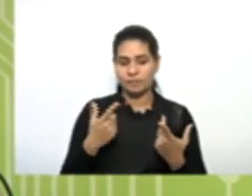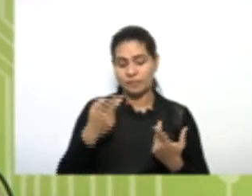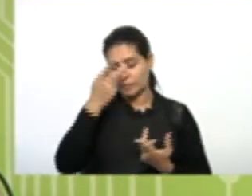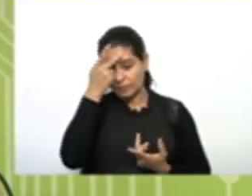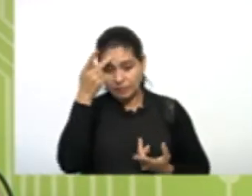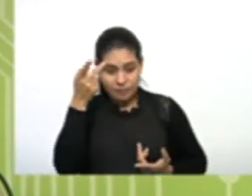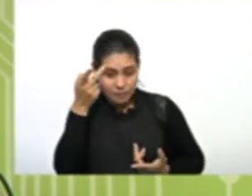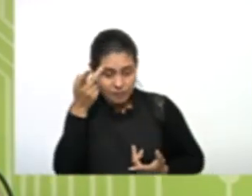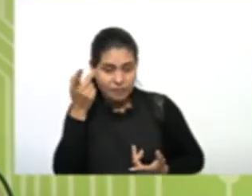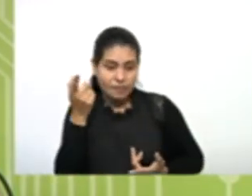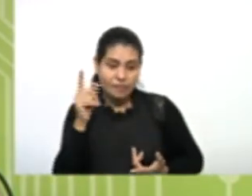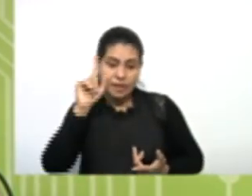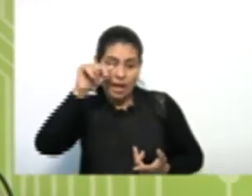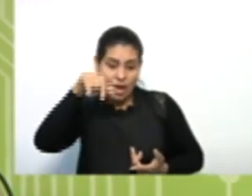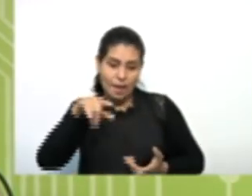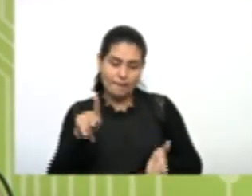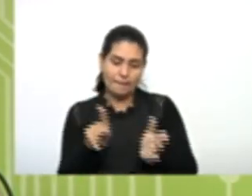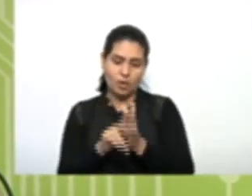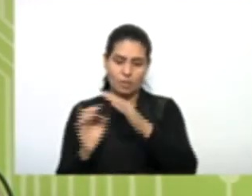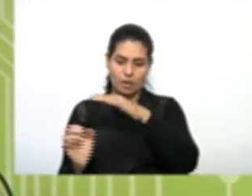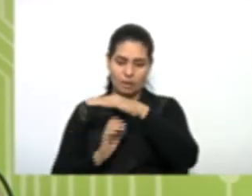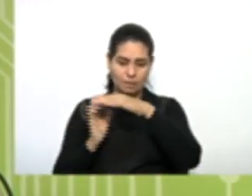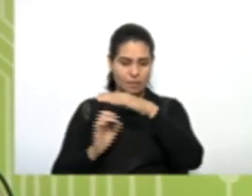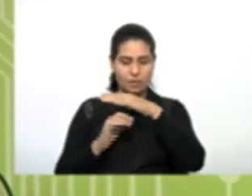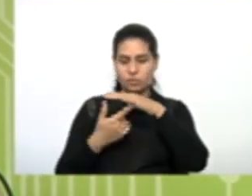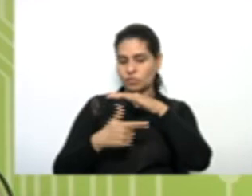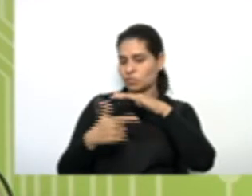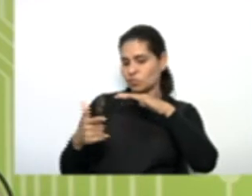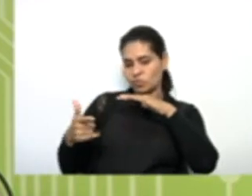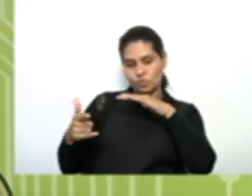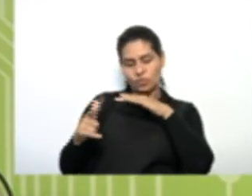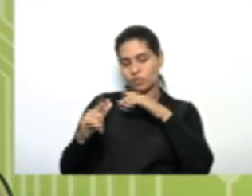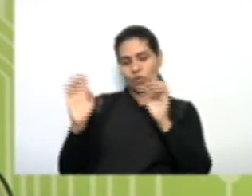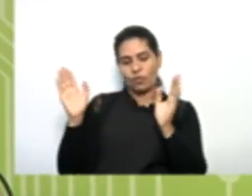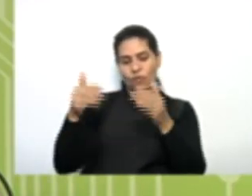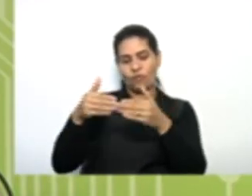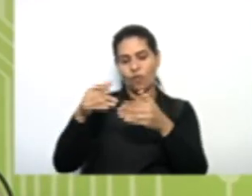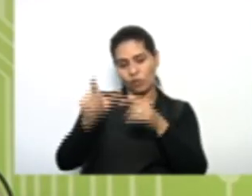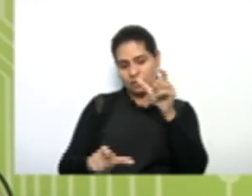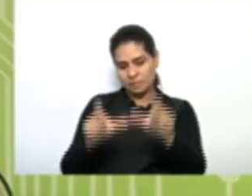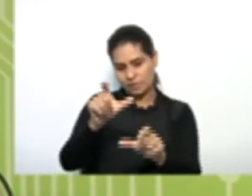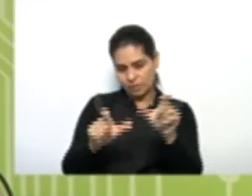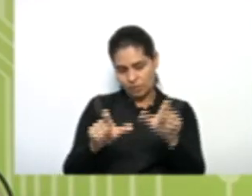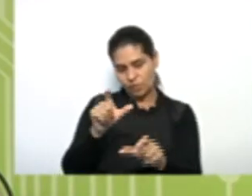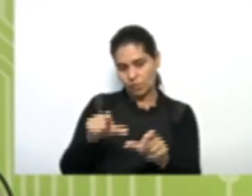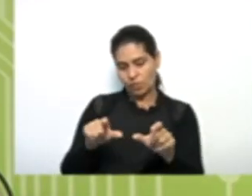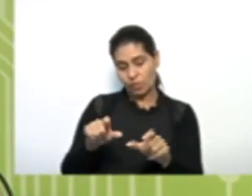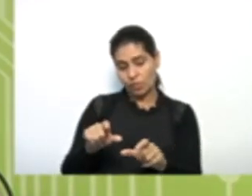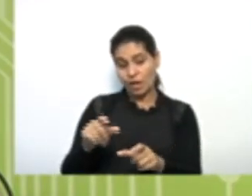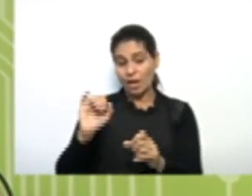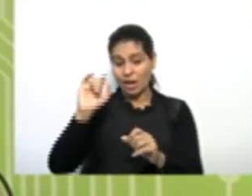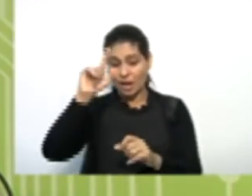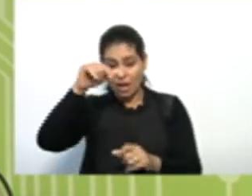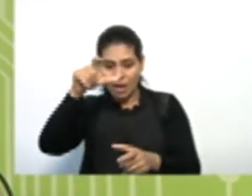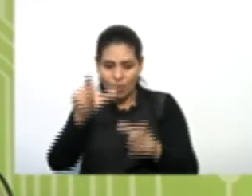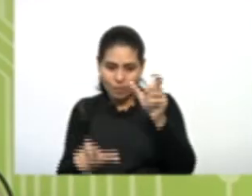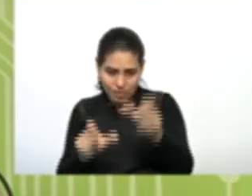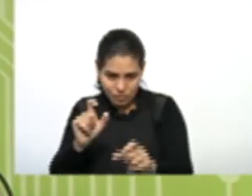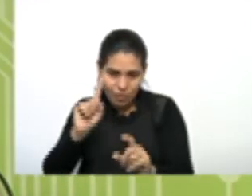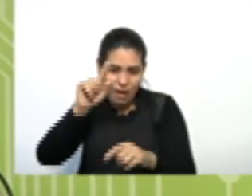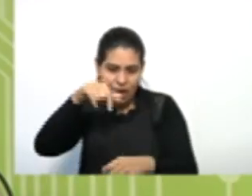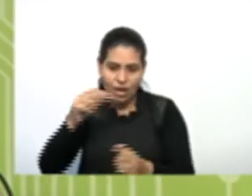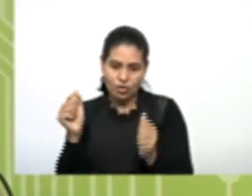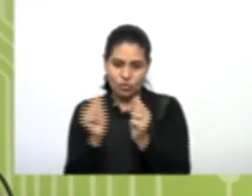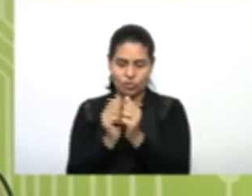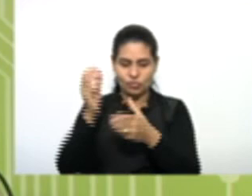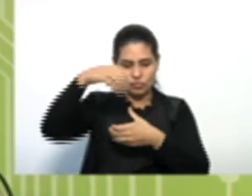ter uma coisa que a empresa, ela não tem esse foco nos clientes. O próprio cliente da empresa cooperativa é o